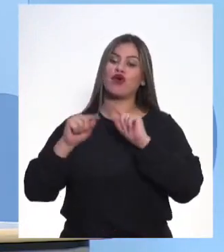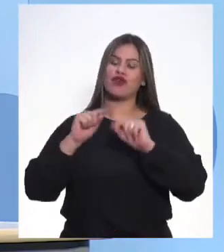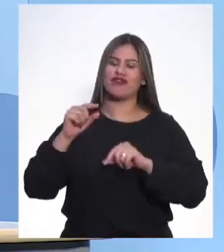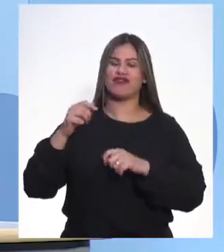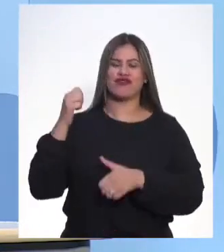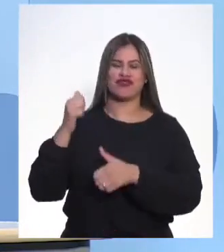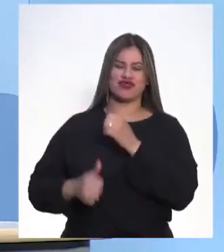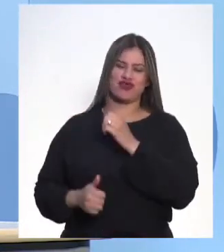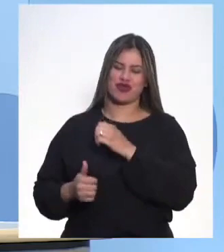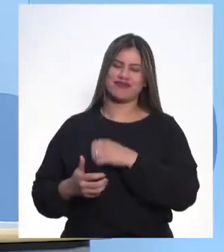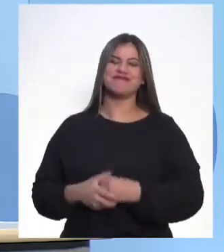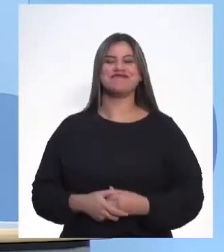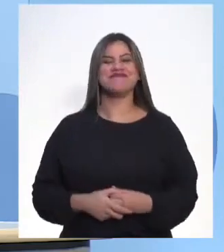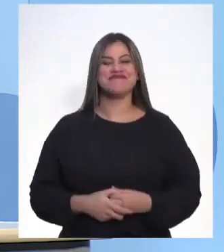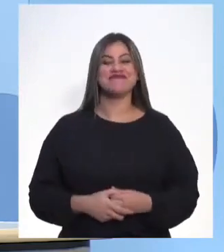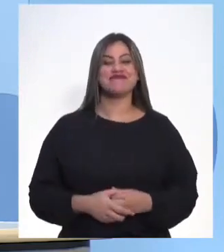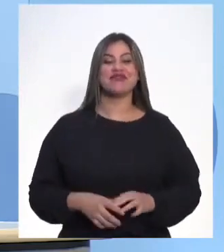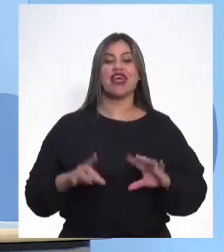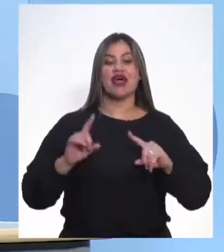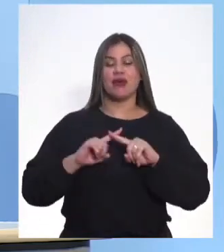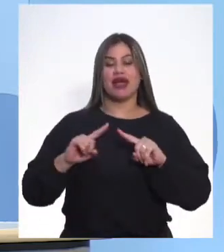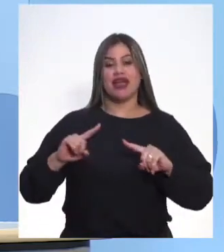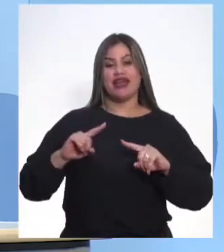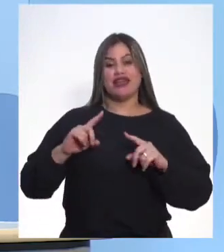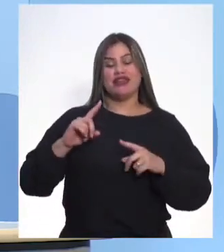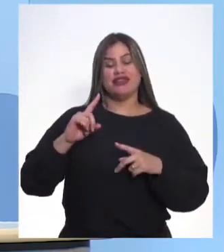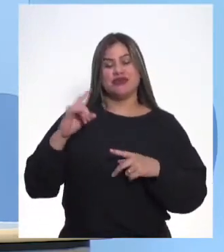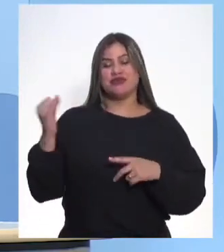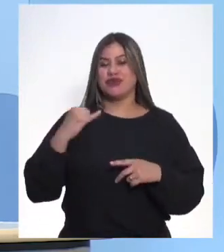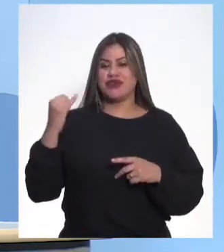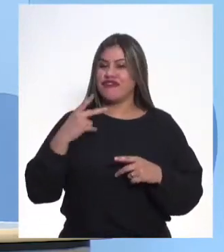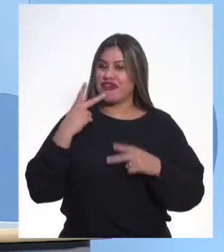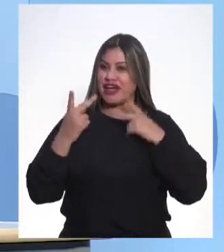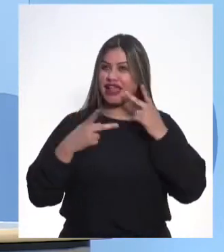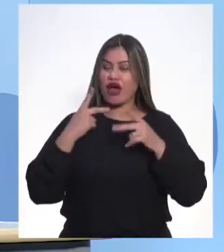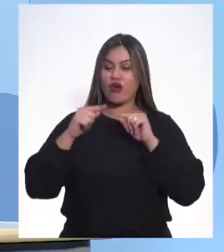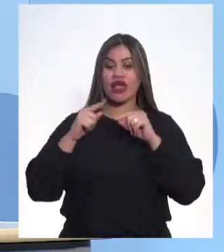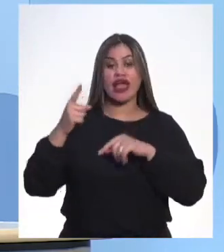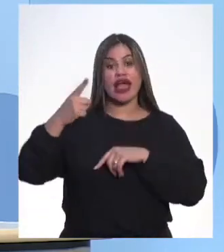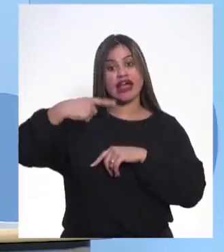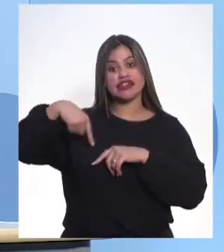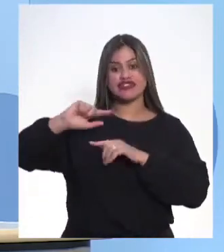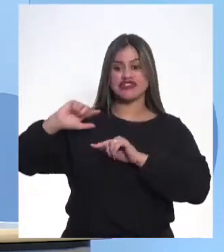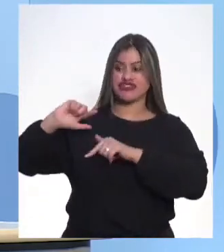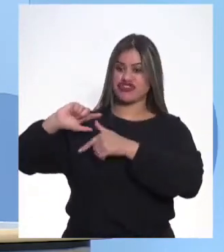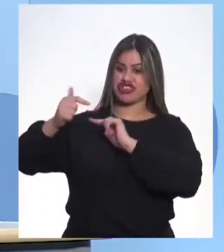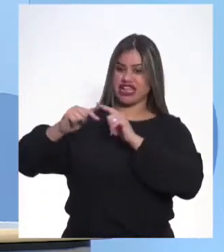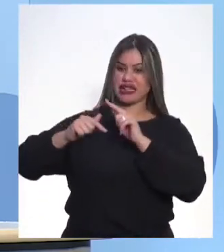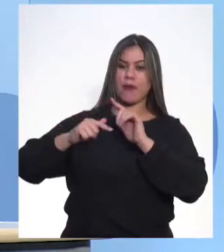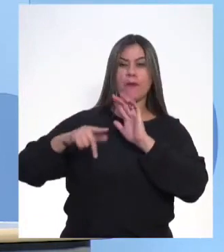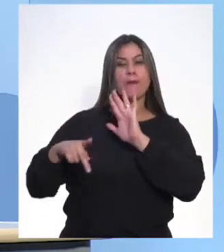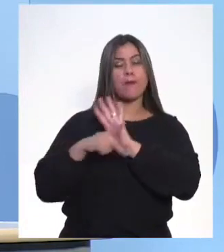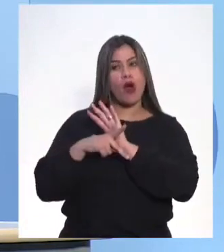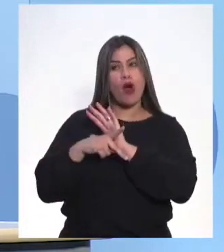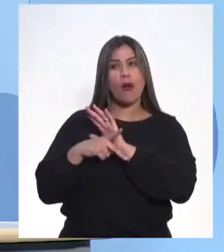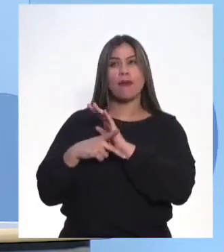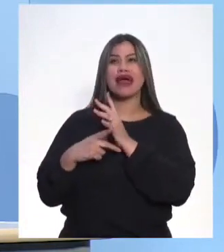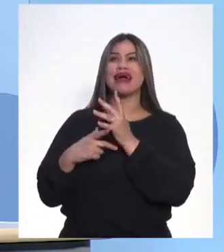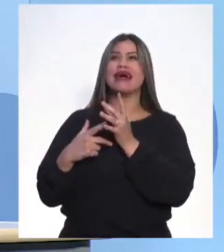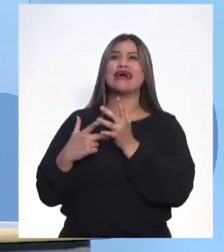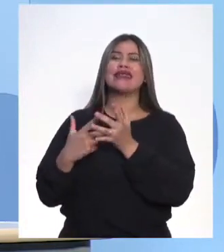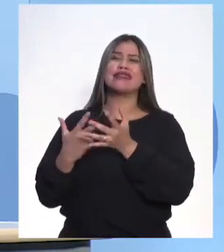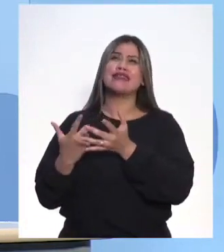duas coisas importantes. Primeiro que assim, nós somos de uma geração que não nasceu na internet, né? E eu lembro que a gente